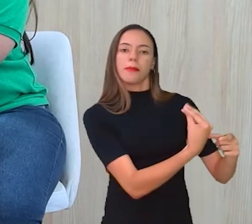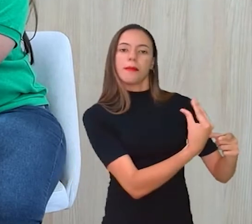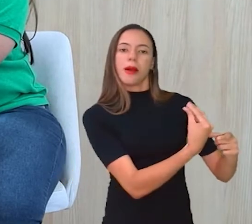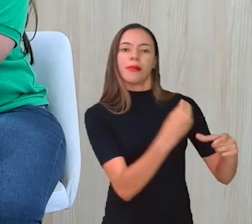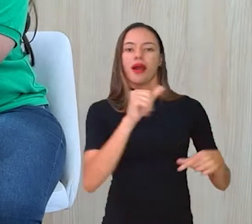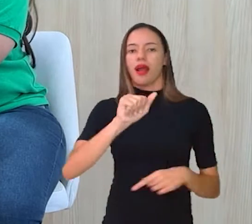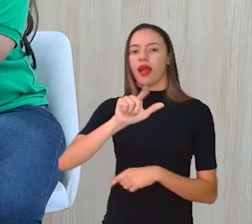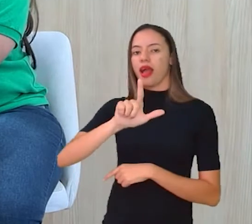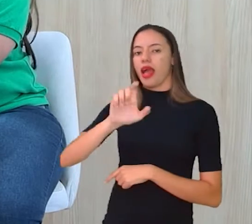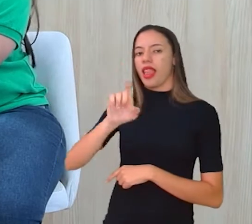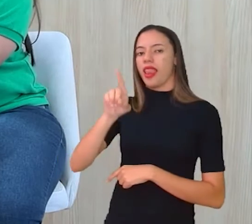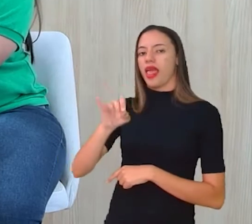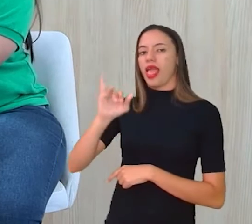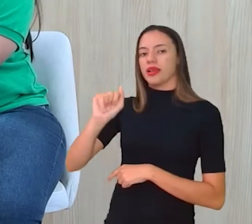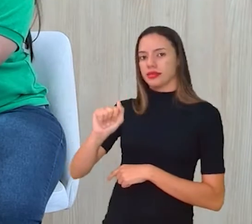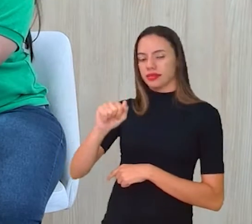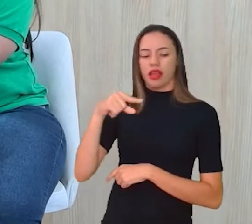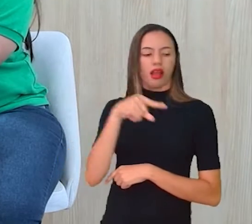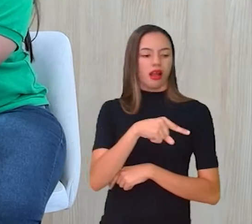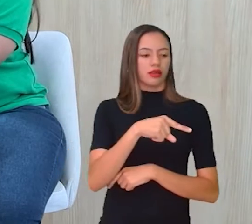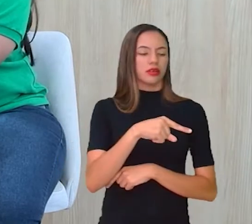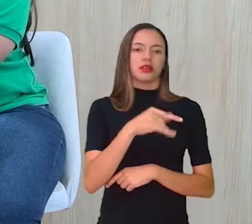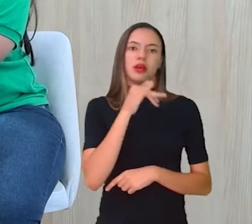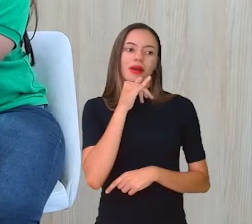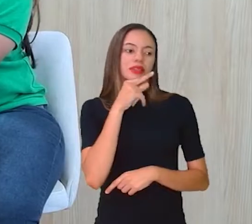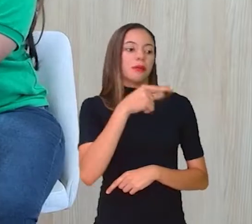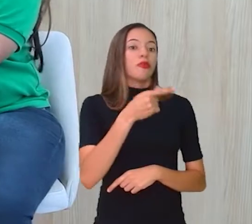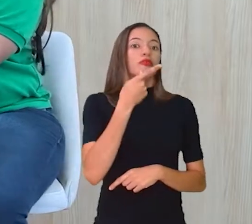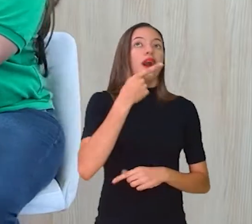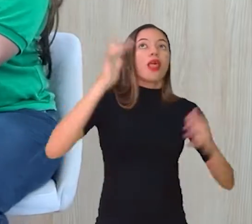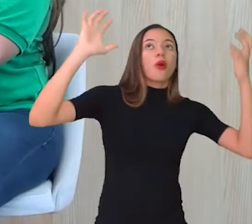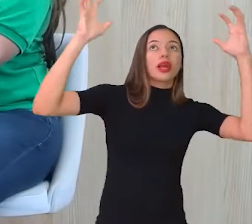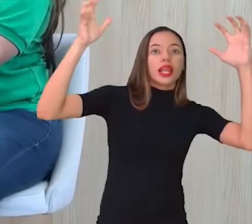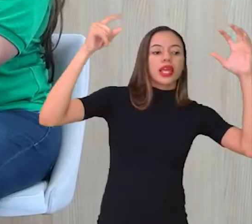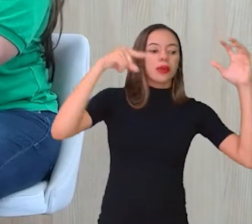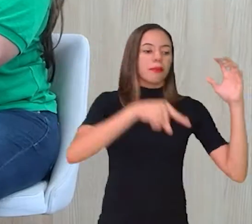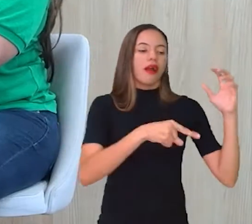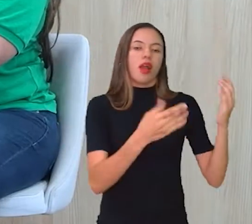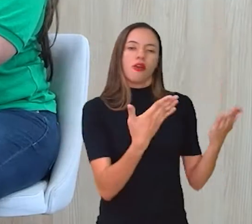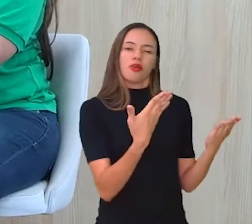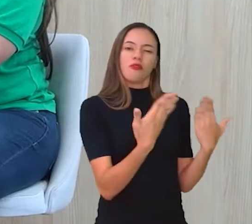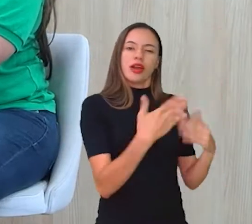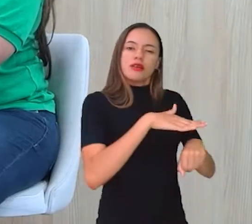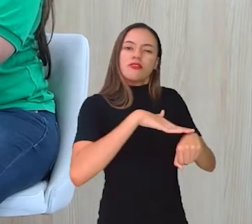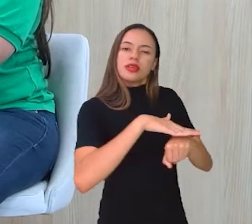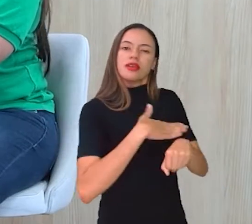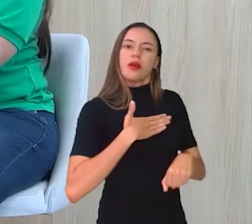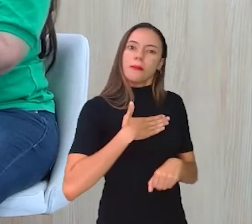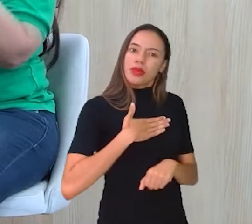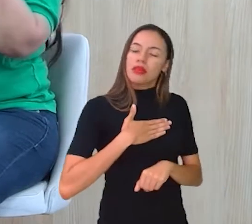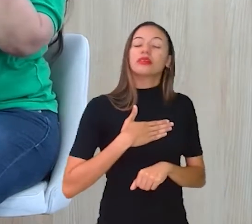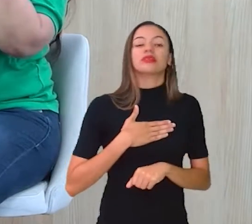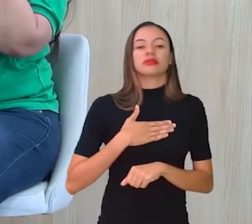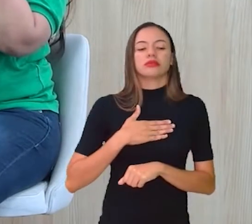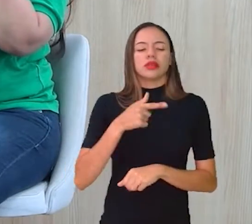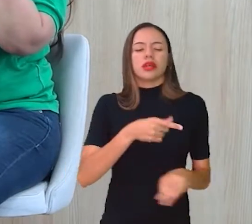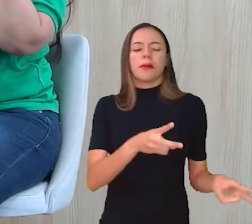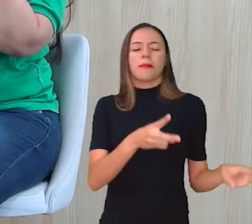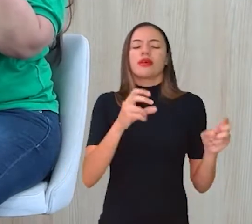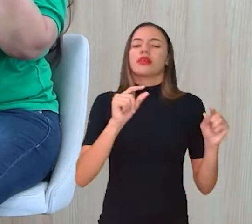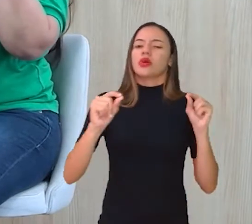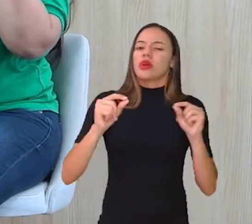previsão do tempo, Alexa. Então, converse comigo. Converse comigo, né? Então, são coisas que a gente percebe que os